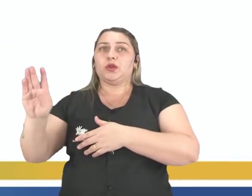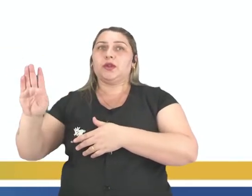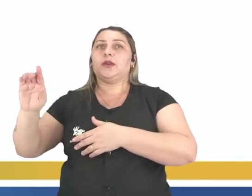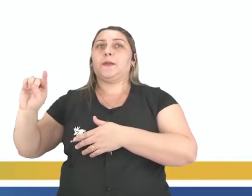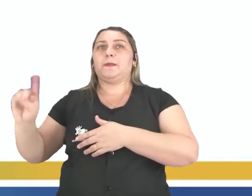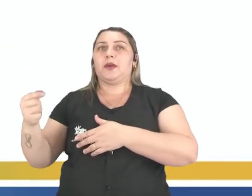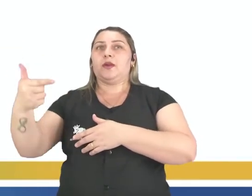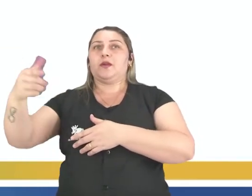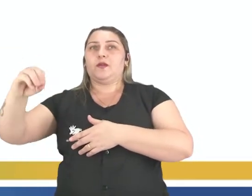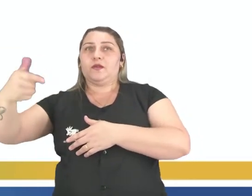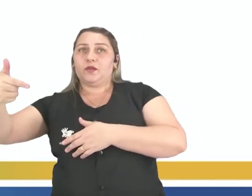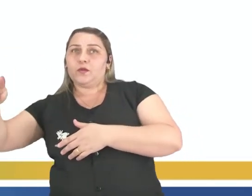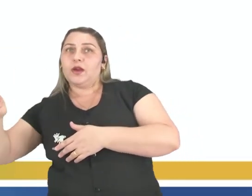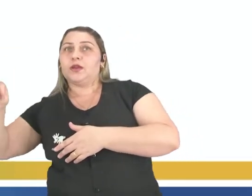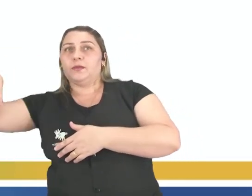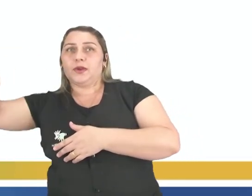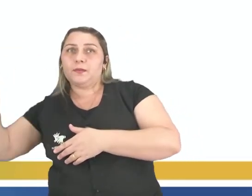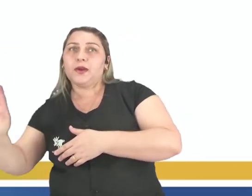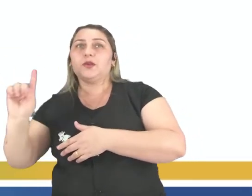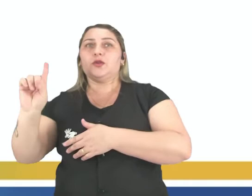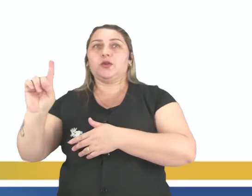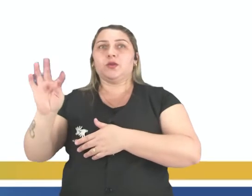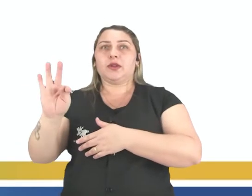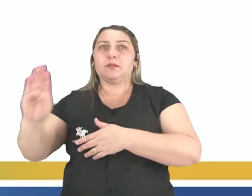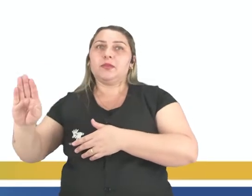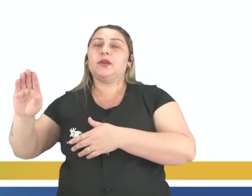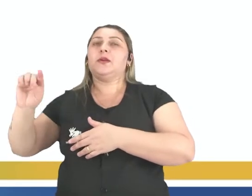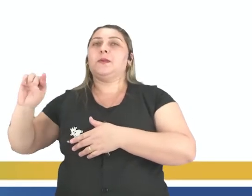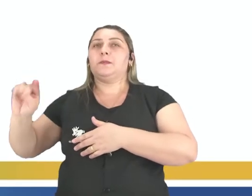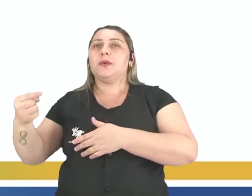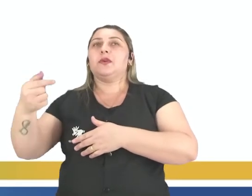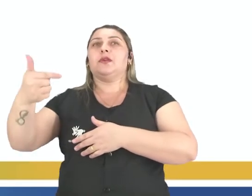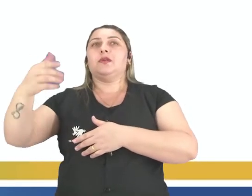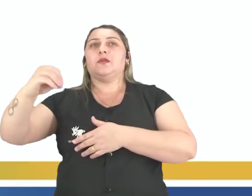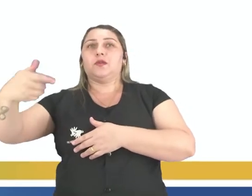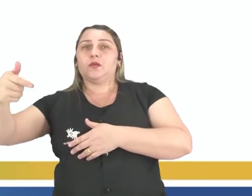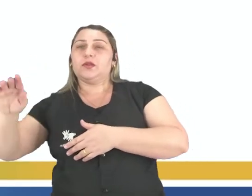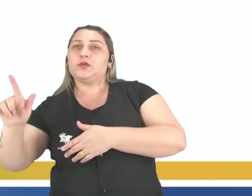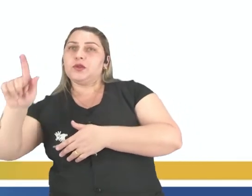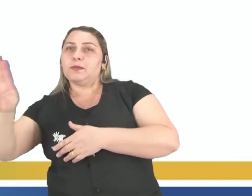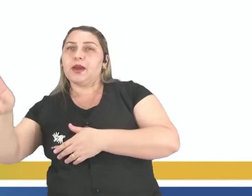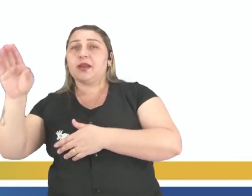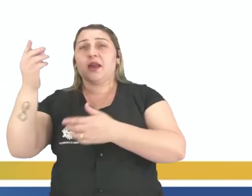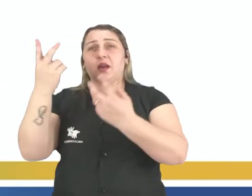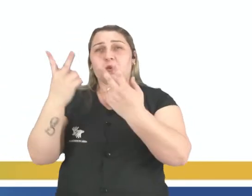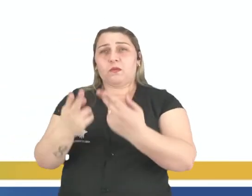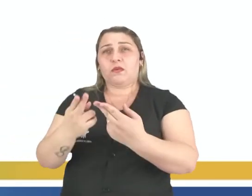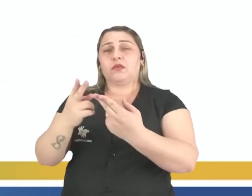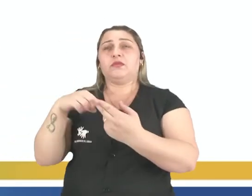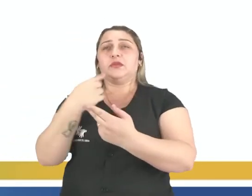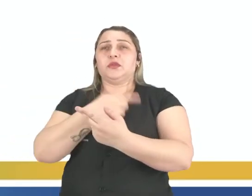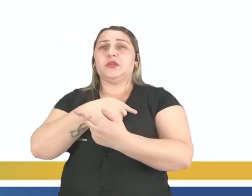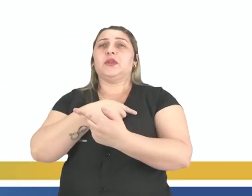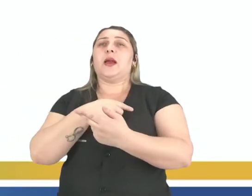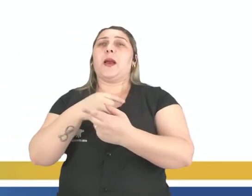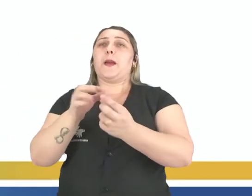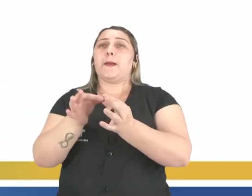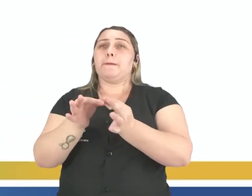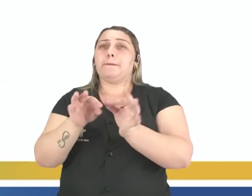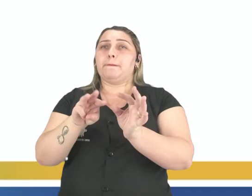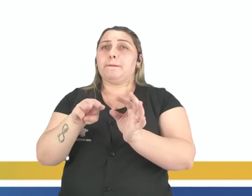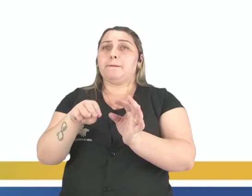1024 megabytes. Em 1 terabyte nós vamos ter 1024 gigabytes. É a mesma ideia lá que nós temos em relação à